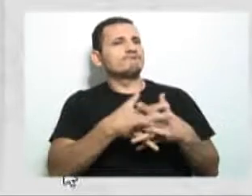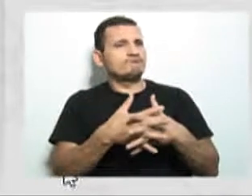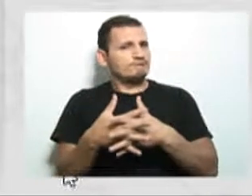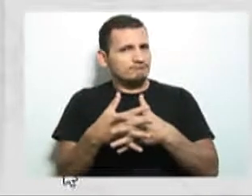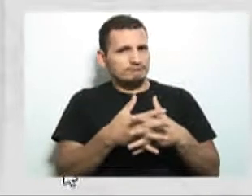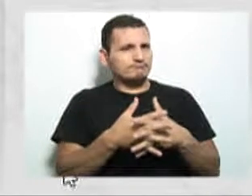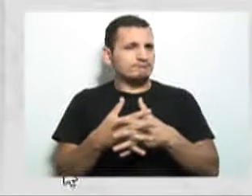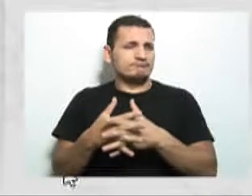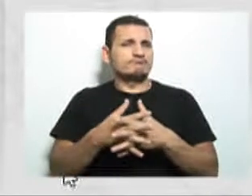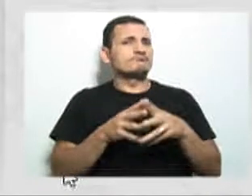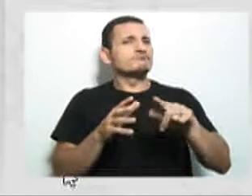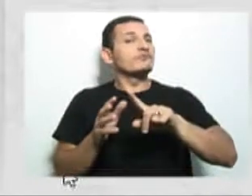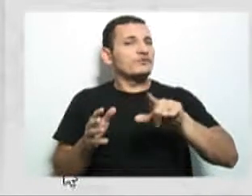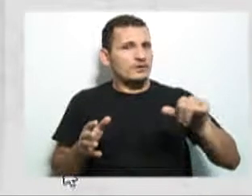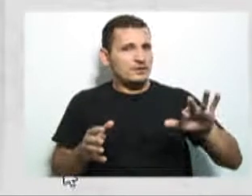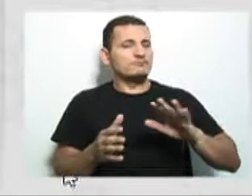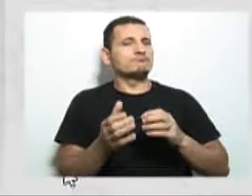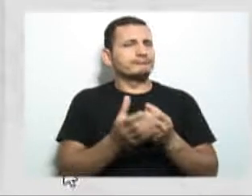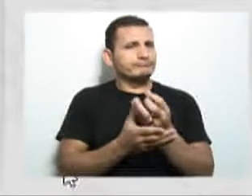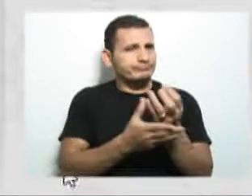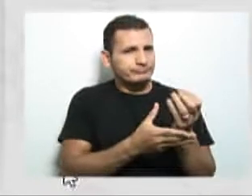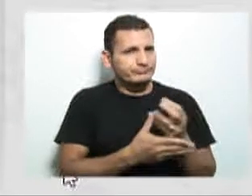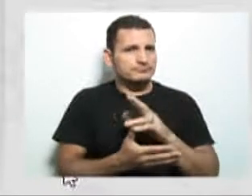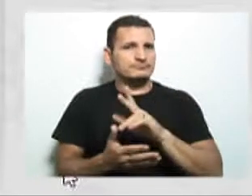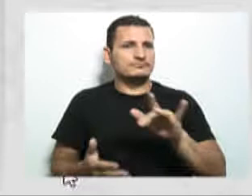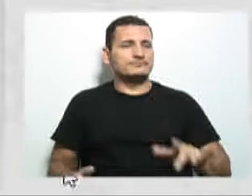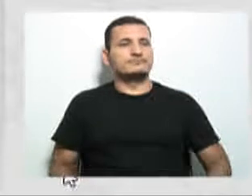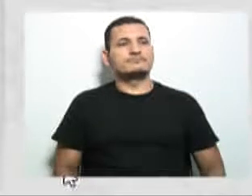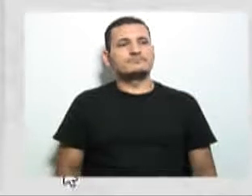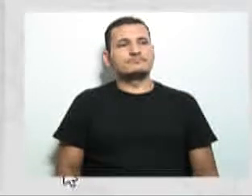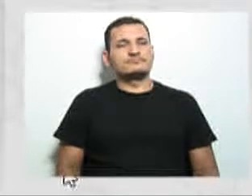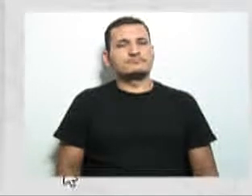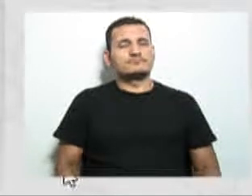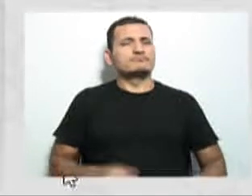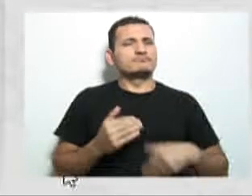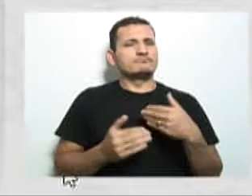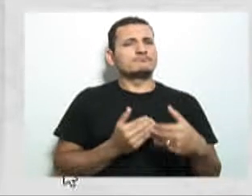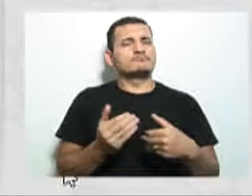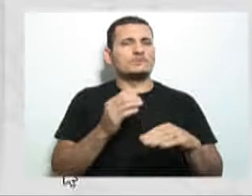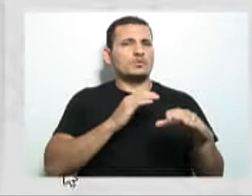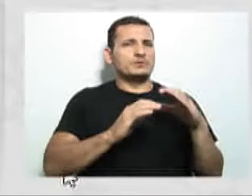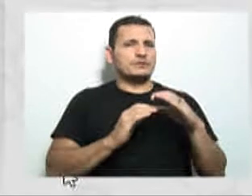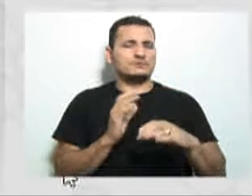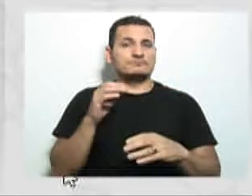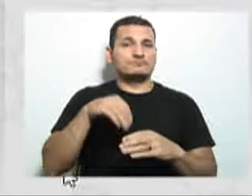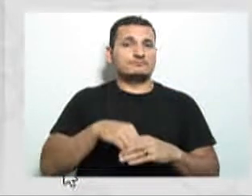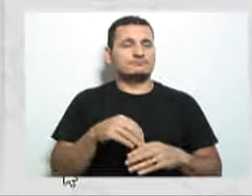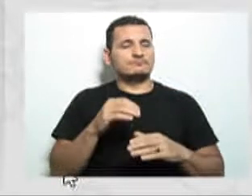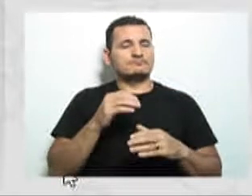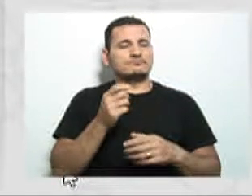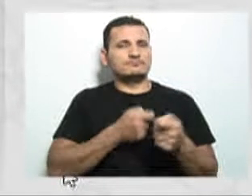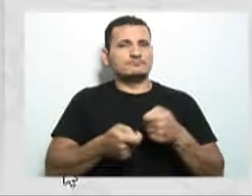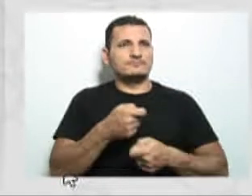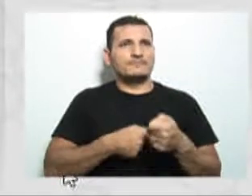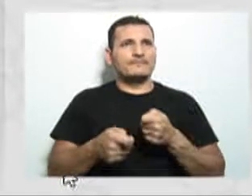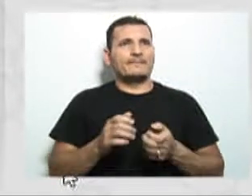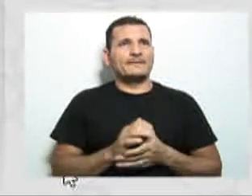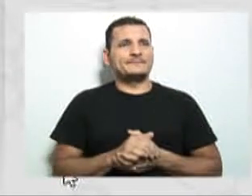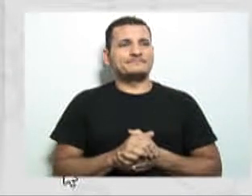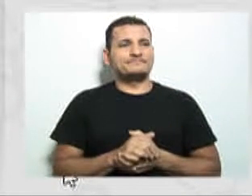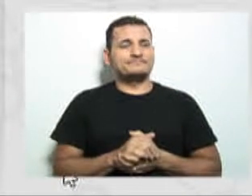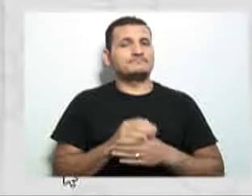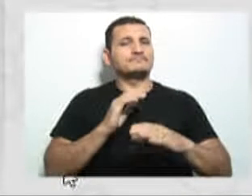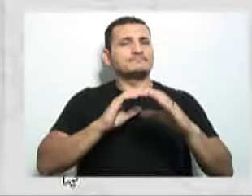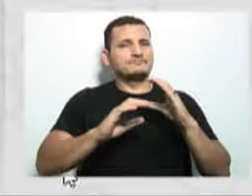eles vão aparecer, beleza? Olha aí, processos de comunicação dentro da negociação. Vamos lá? A comunicação